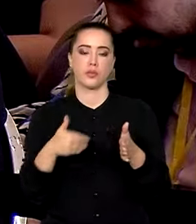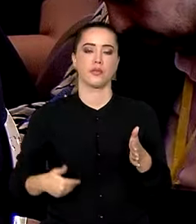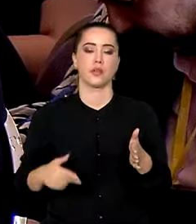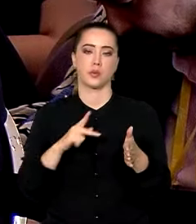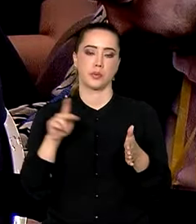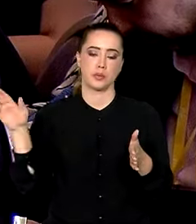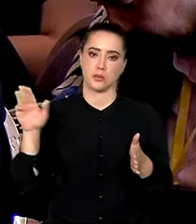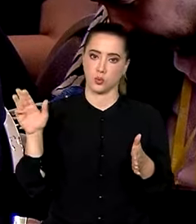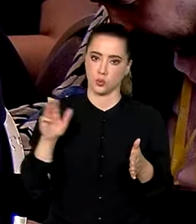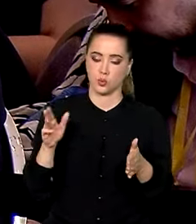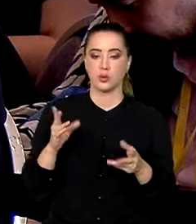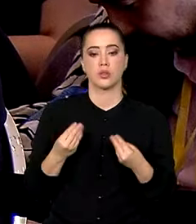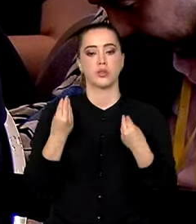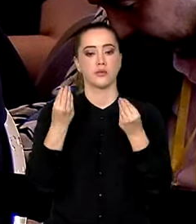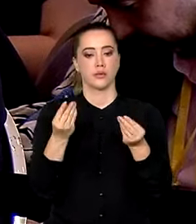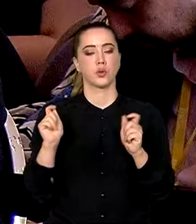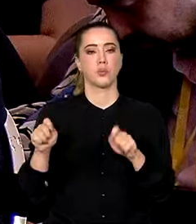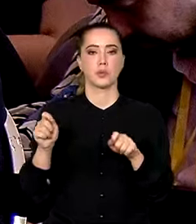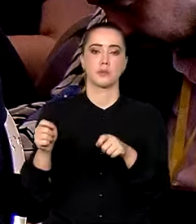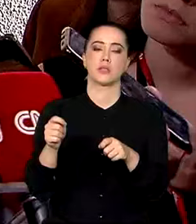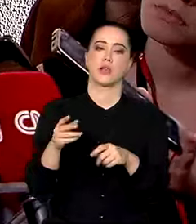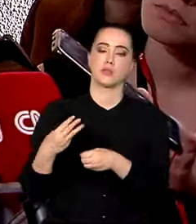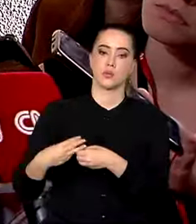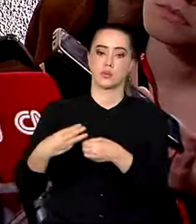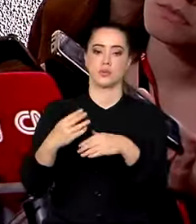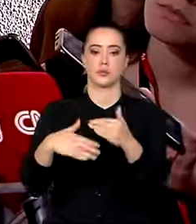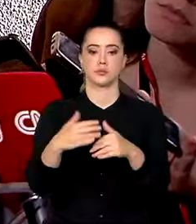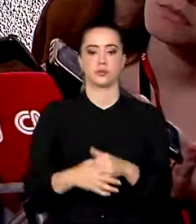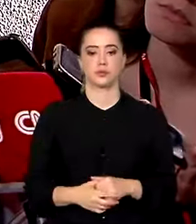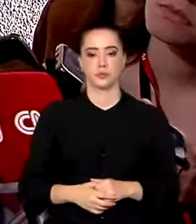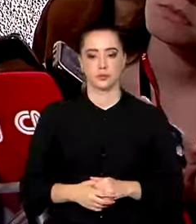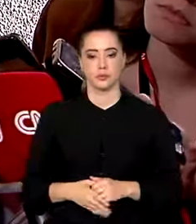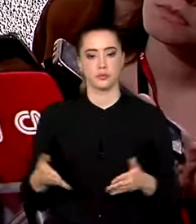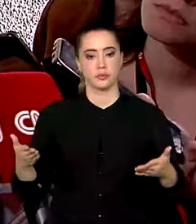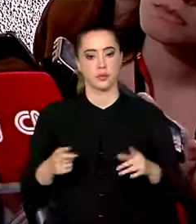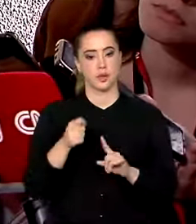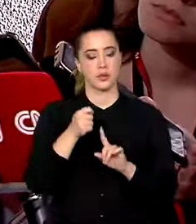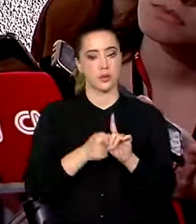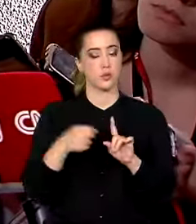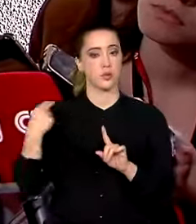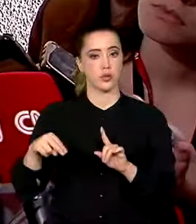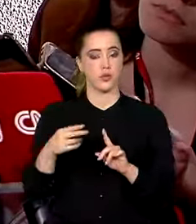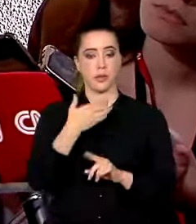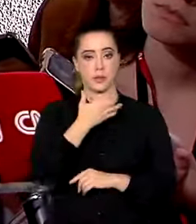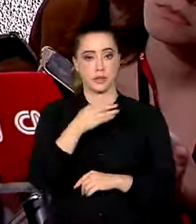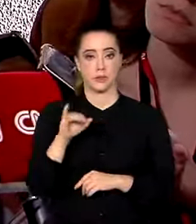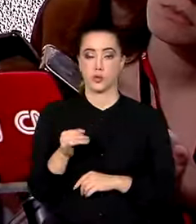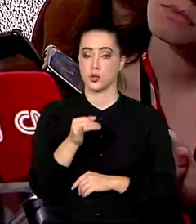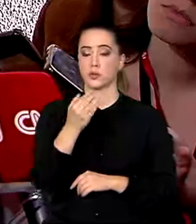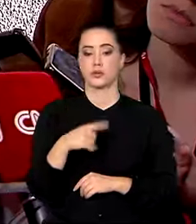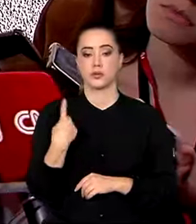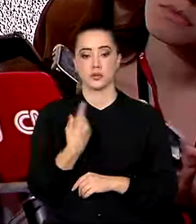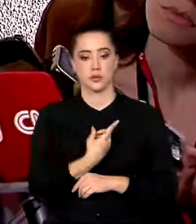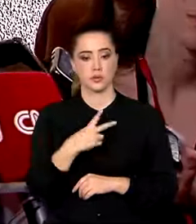deram fôlego aos diversos municípios do país. Ao longo agora do mês de novembro, dezembro e janeiro,